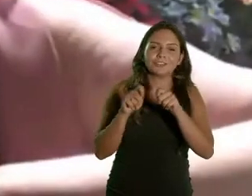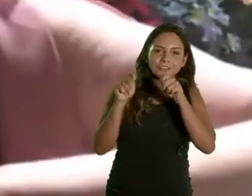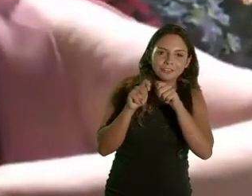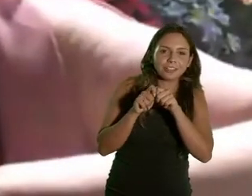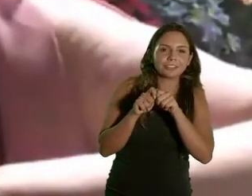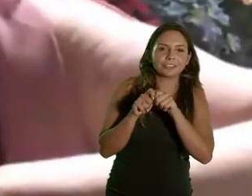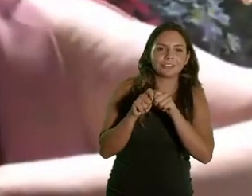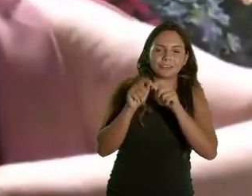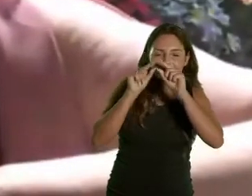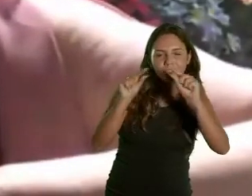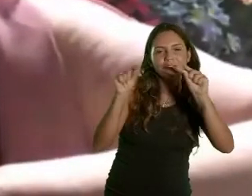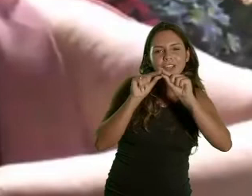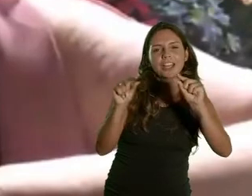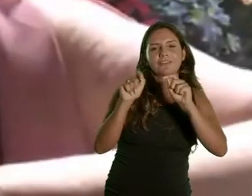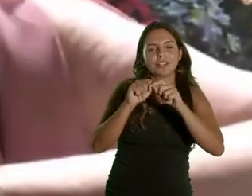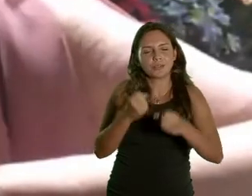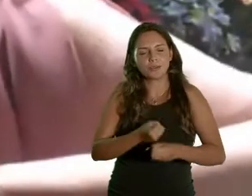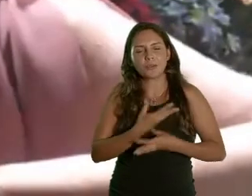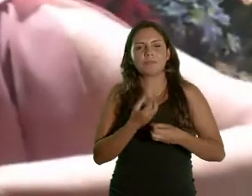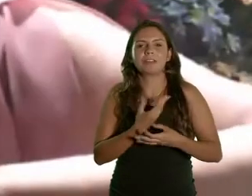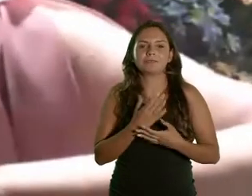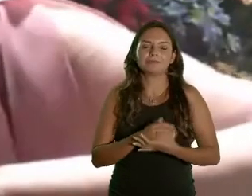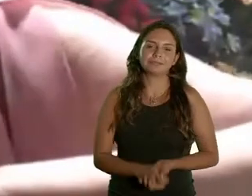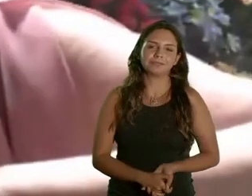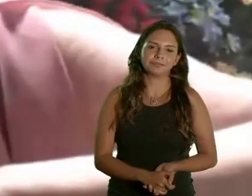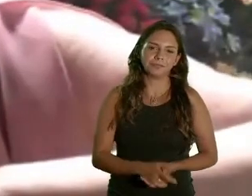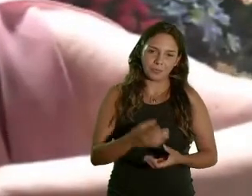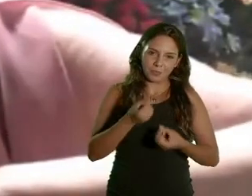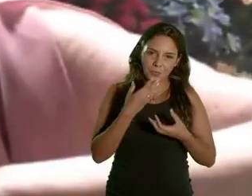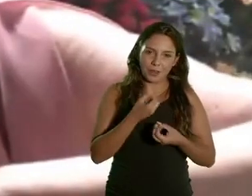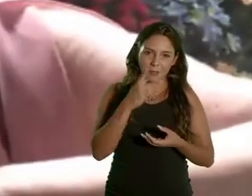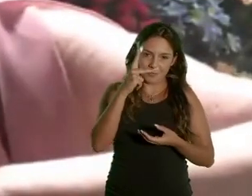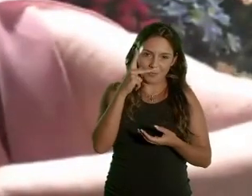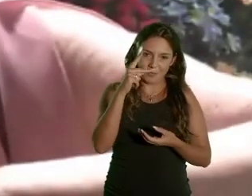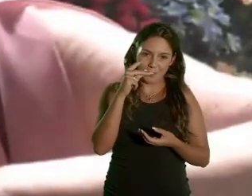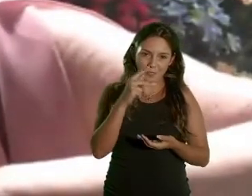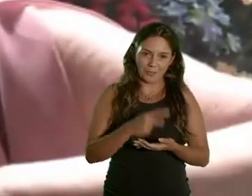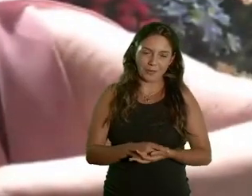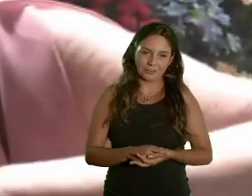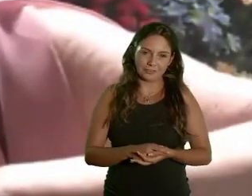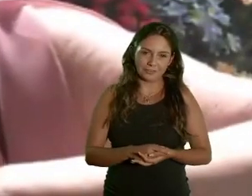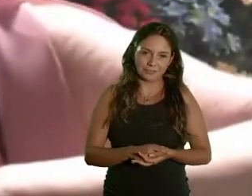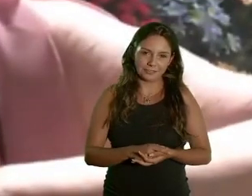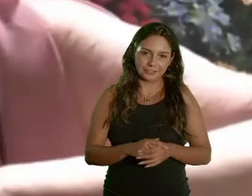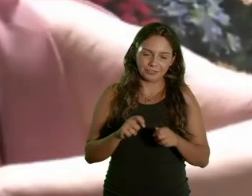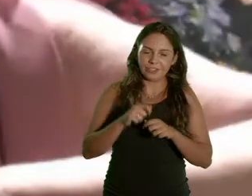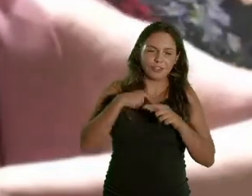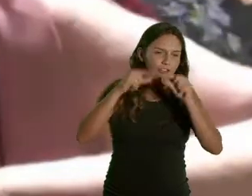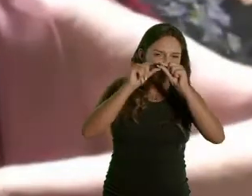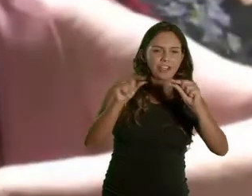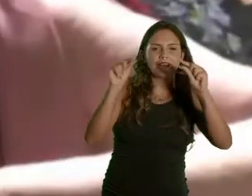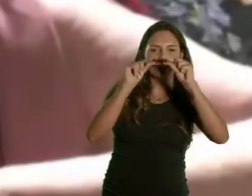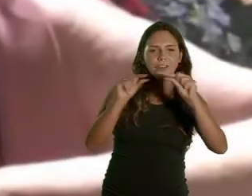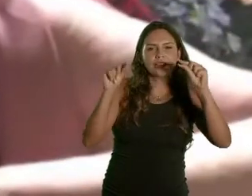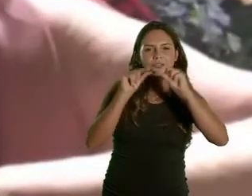e faço versos, faço poemas, e sou repentista também. Quantas vezes já fiz versos e versos